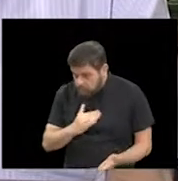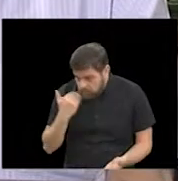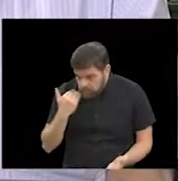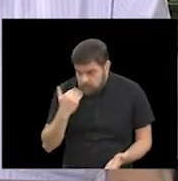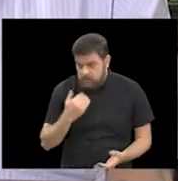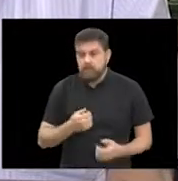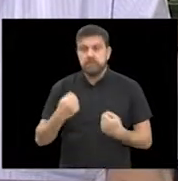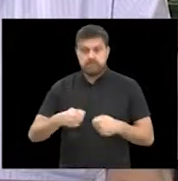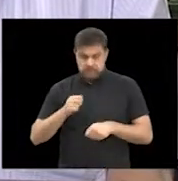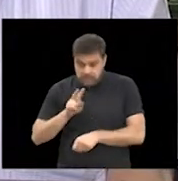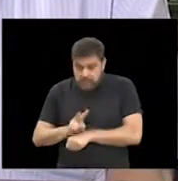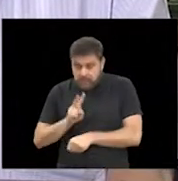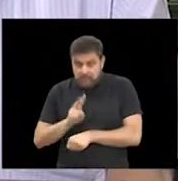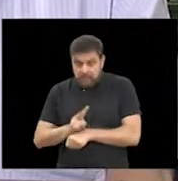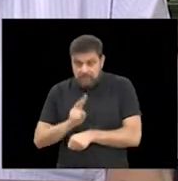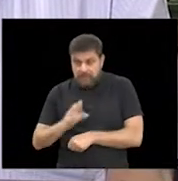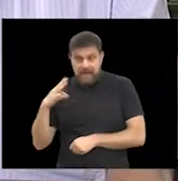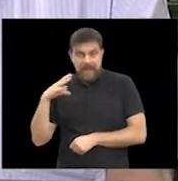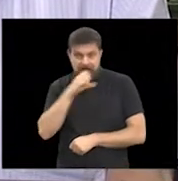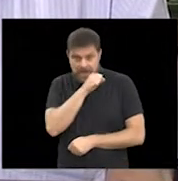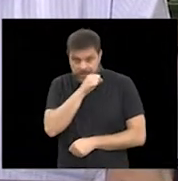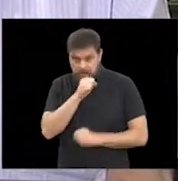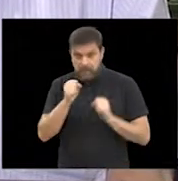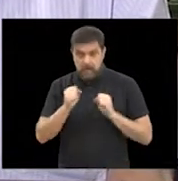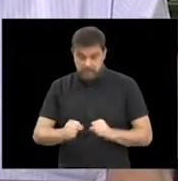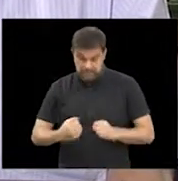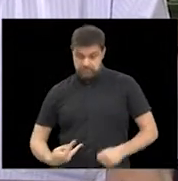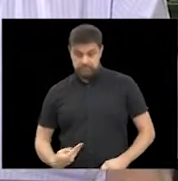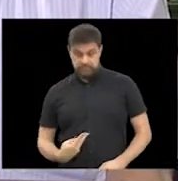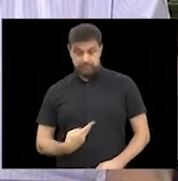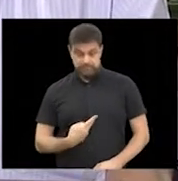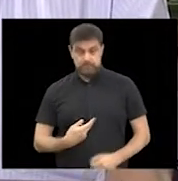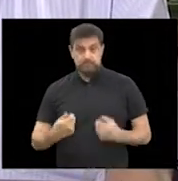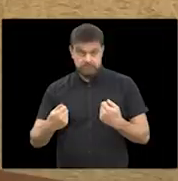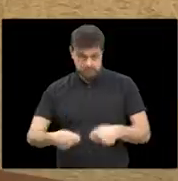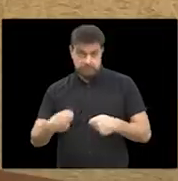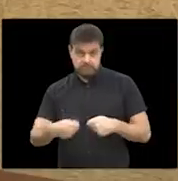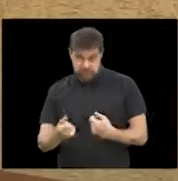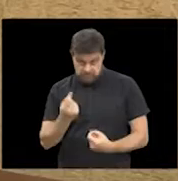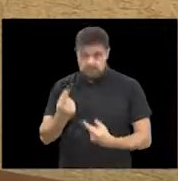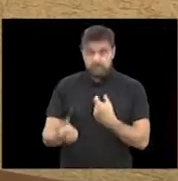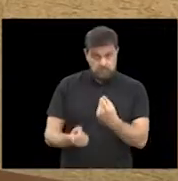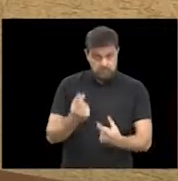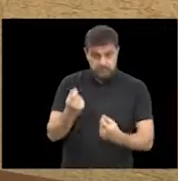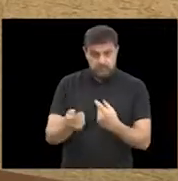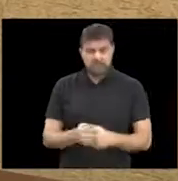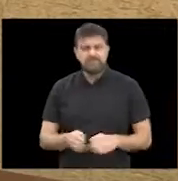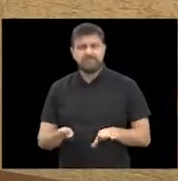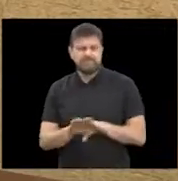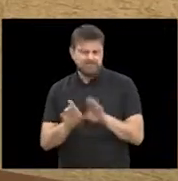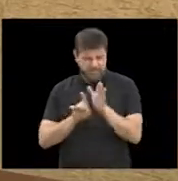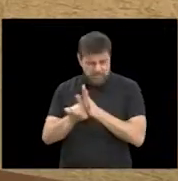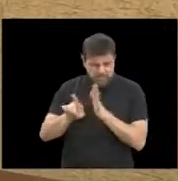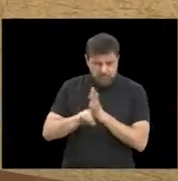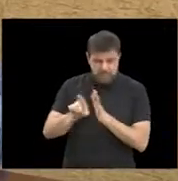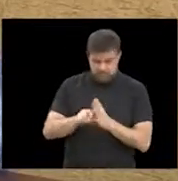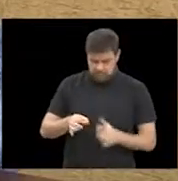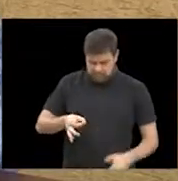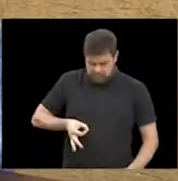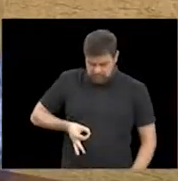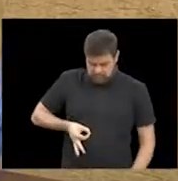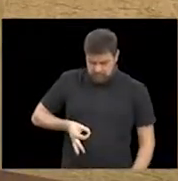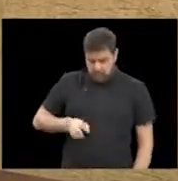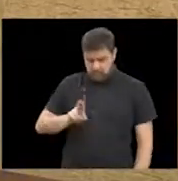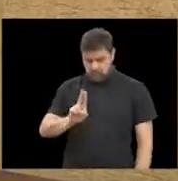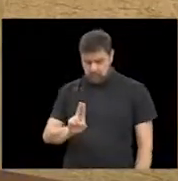Pode se ser fatal se não tratar e muitas vezes tem que ser cirurgicamente. Sim. Mas as úlceras, existe aquela coisa a